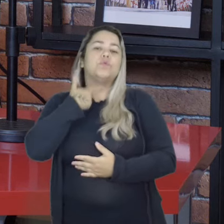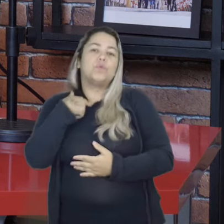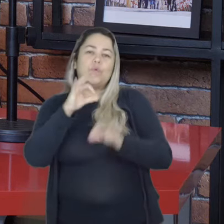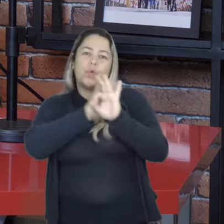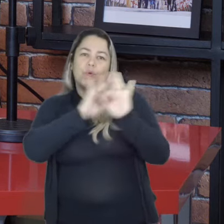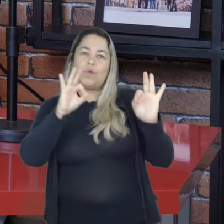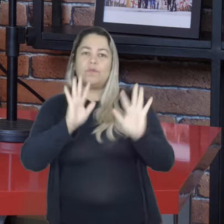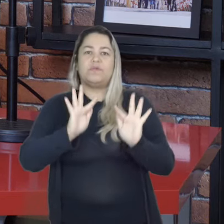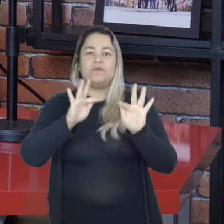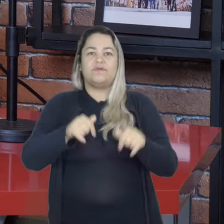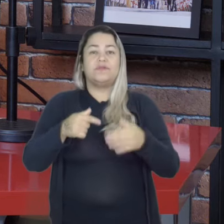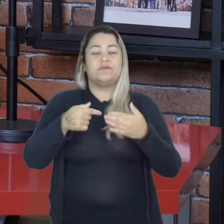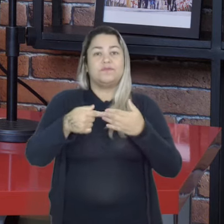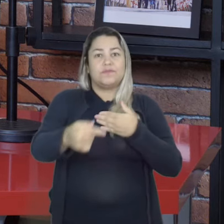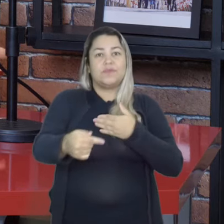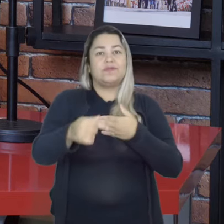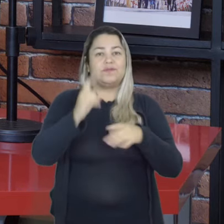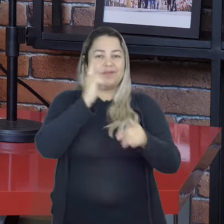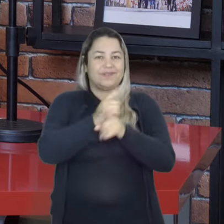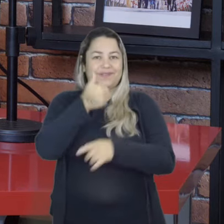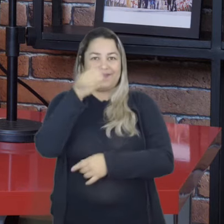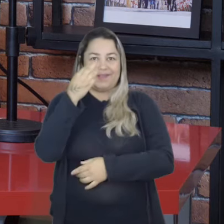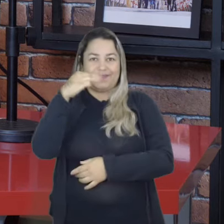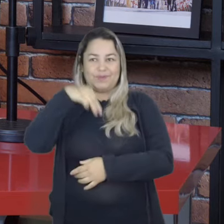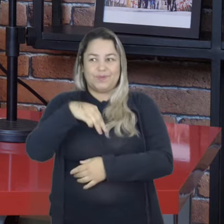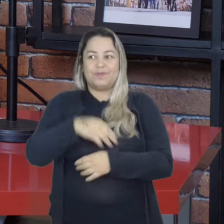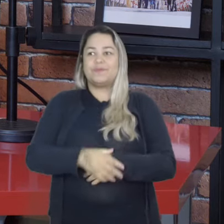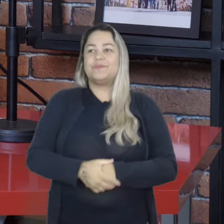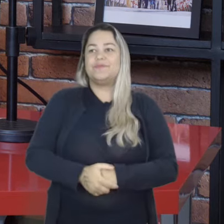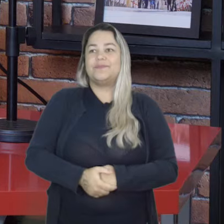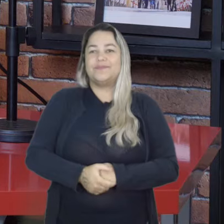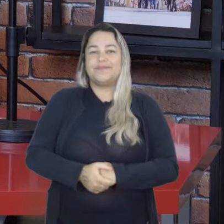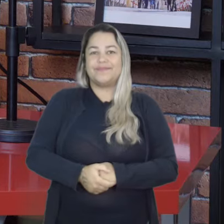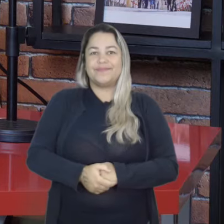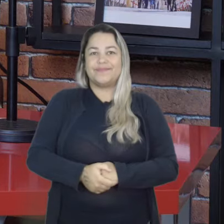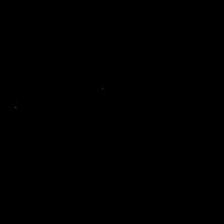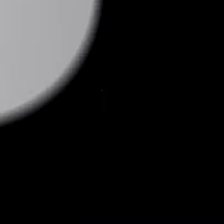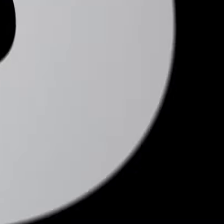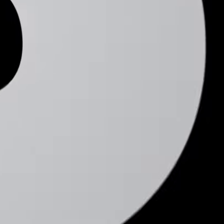vocês desejando um ótimo final de semana. A gente se encontra no próximo 13 Minutos.